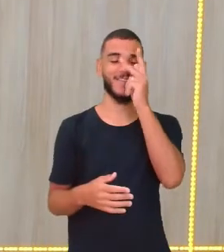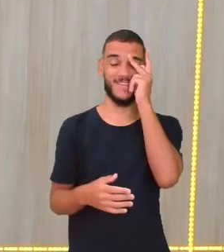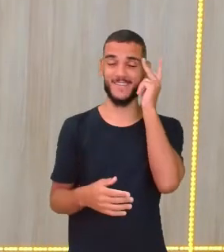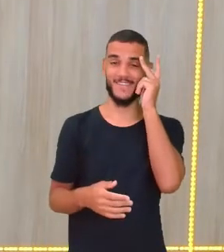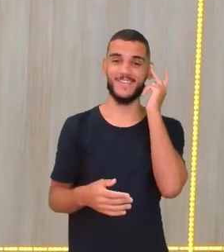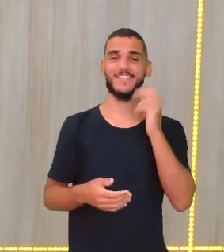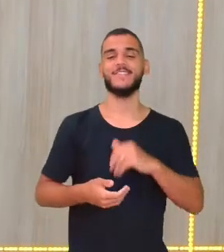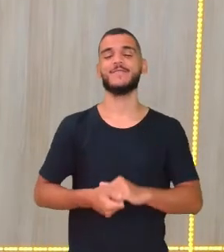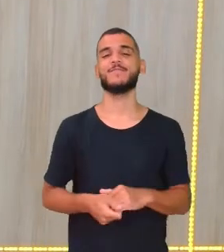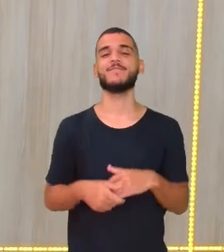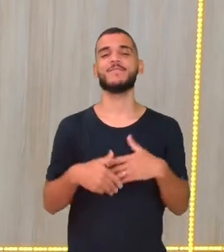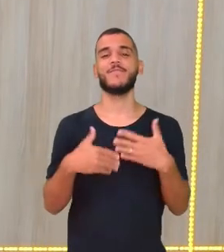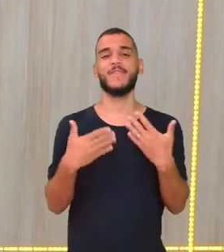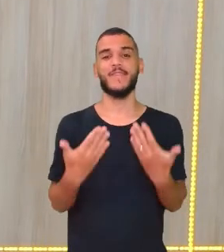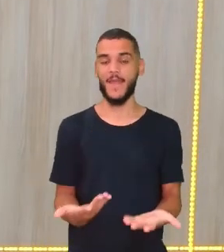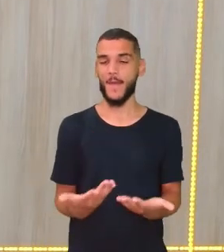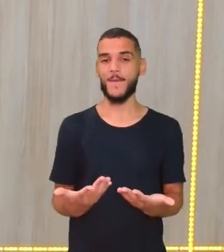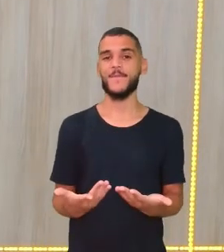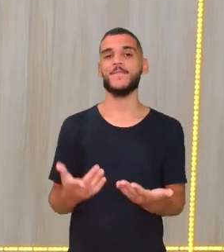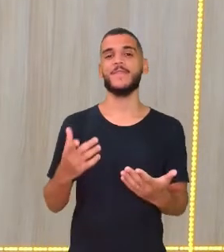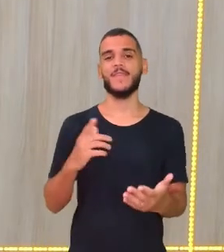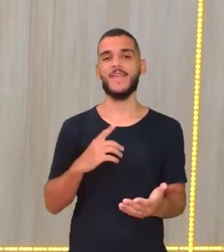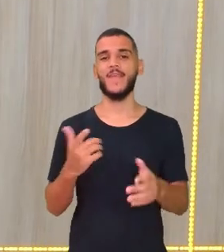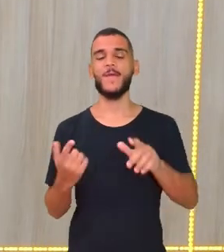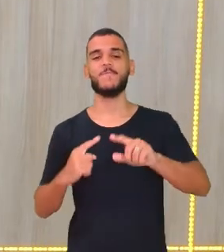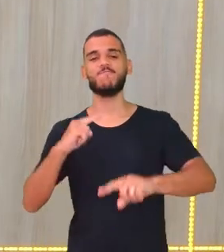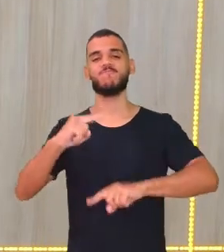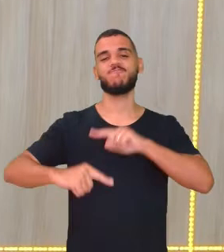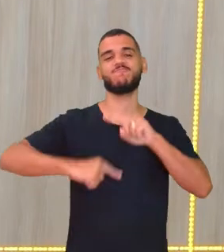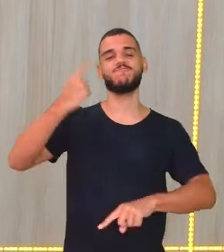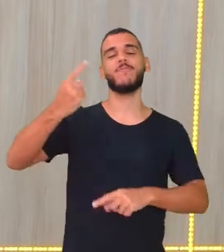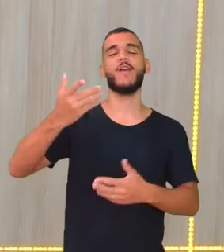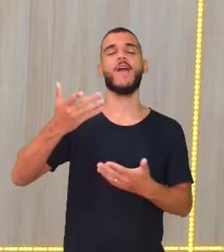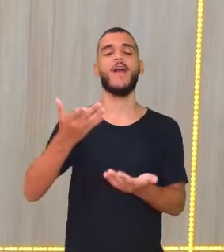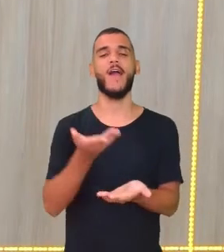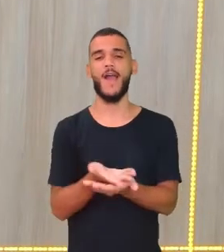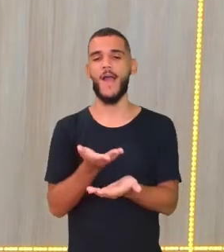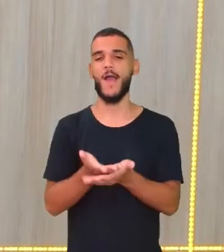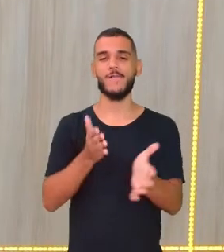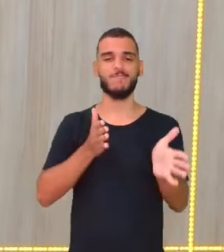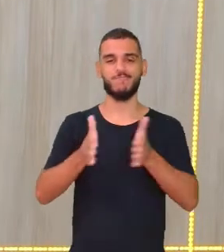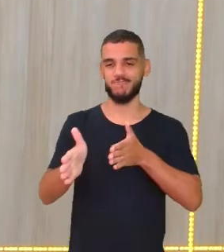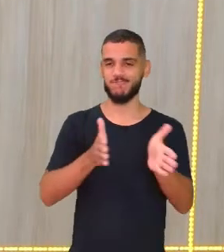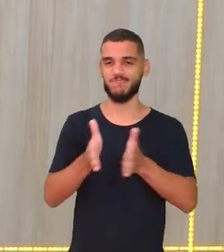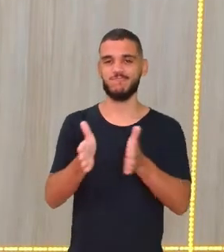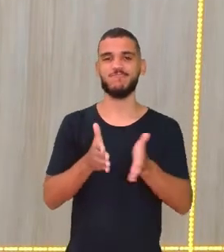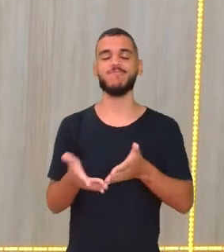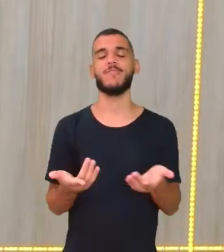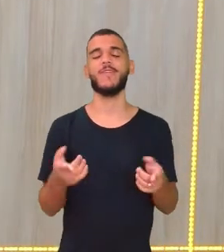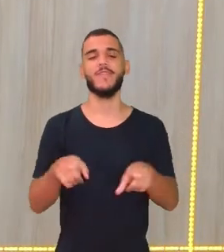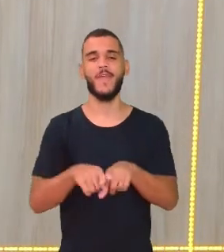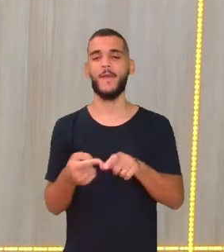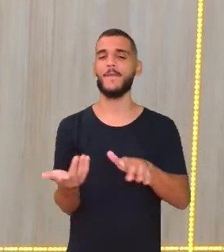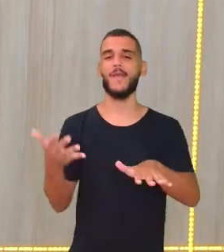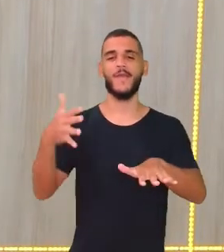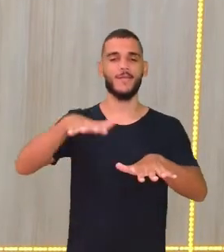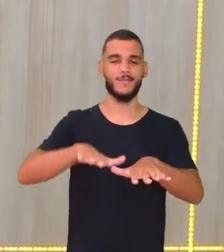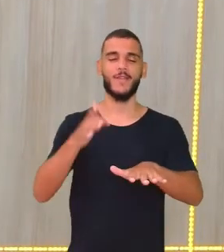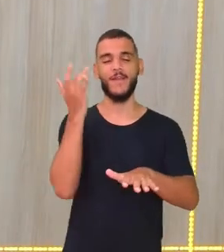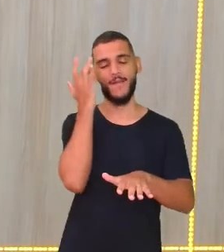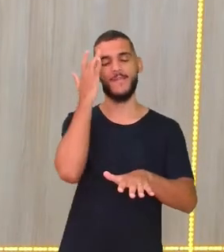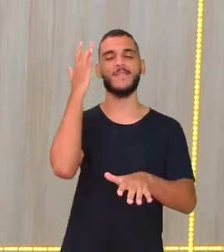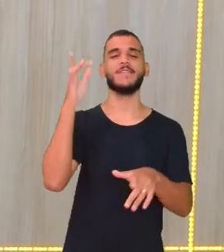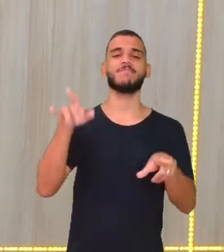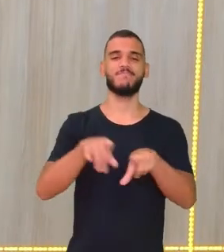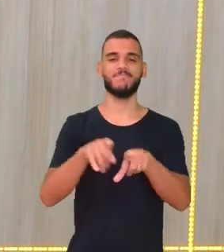que transforma a nossa aula, não é, muito mais acessível e facilita bastante. E